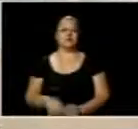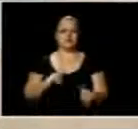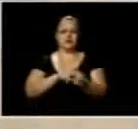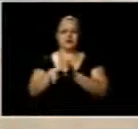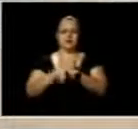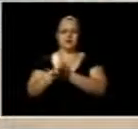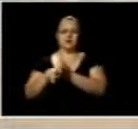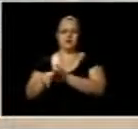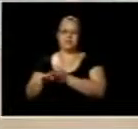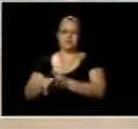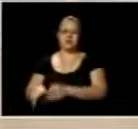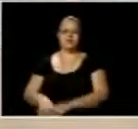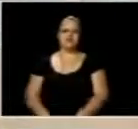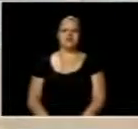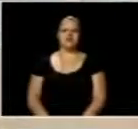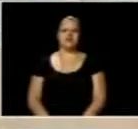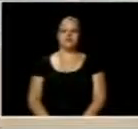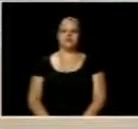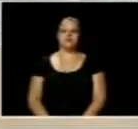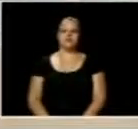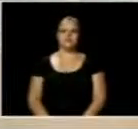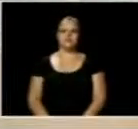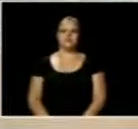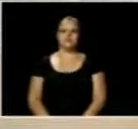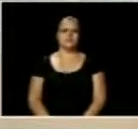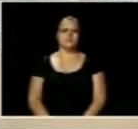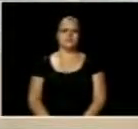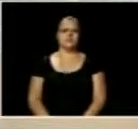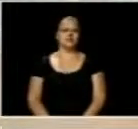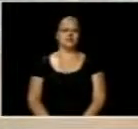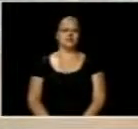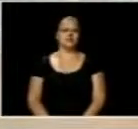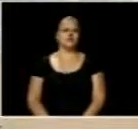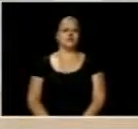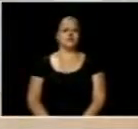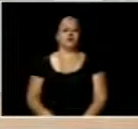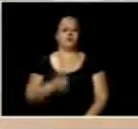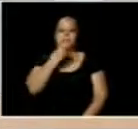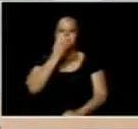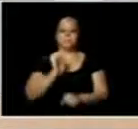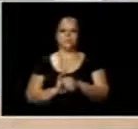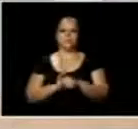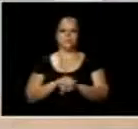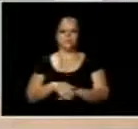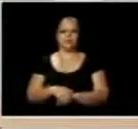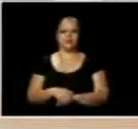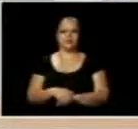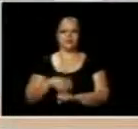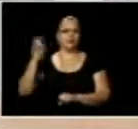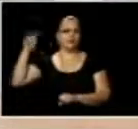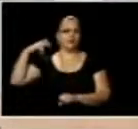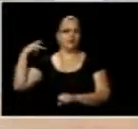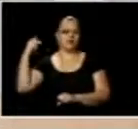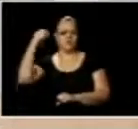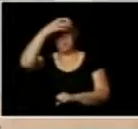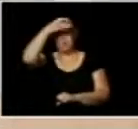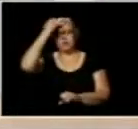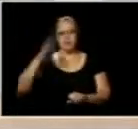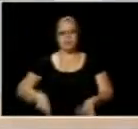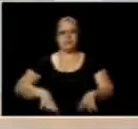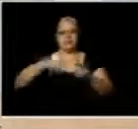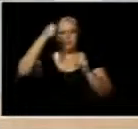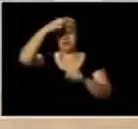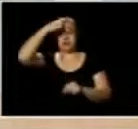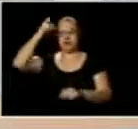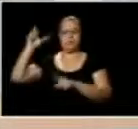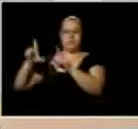perto. Vereador Douglas, tem 5 minutos. Boa noite, senhores vereadores, senhor presidente, ministro aqui presente, todos acompanhem pela TV Câmara. Essa